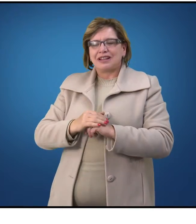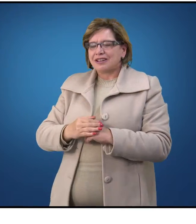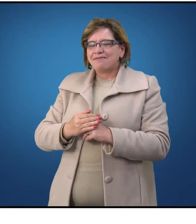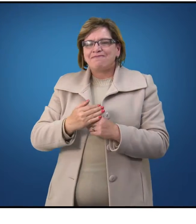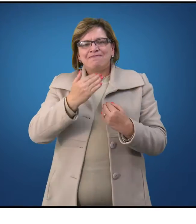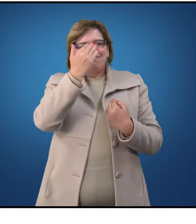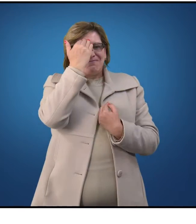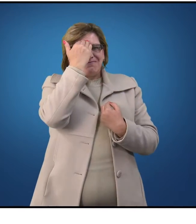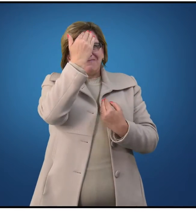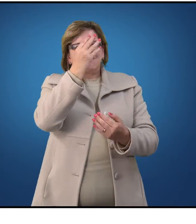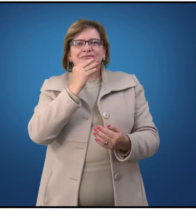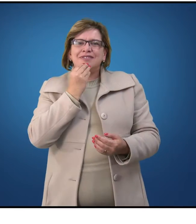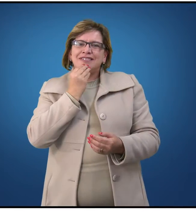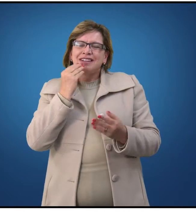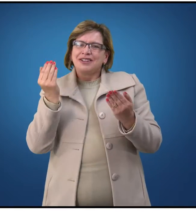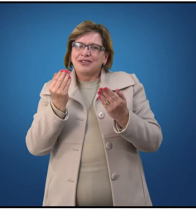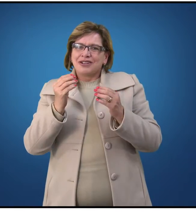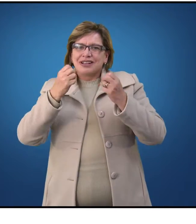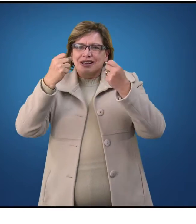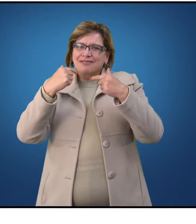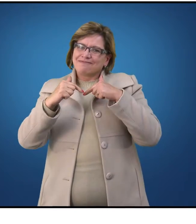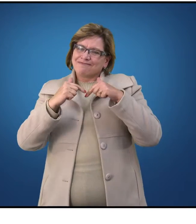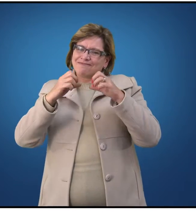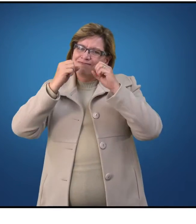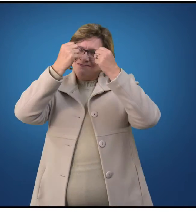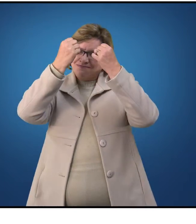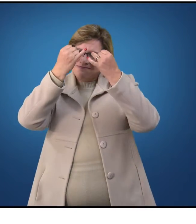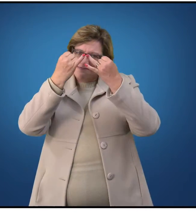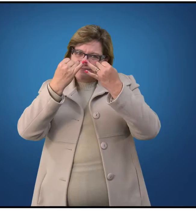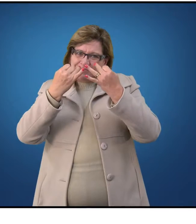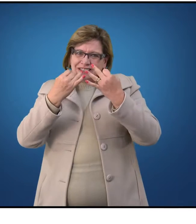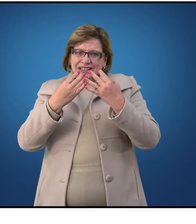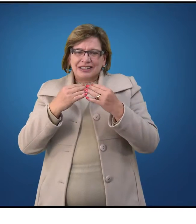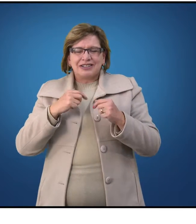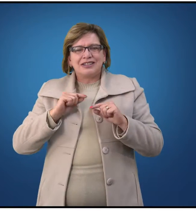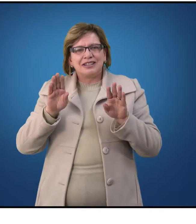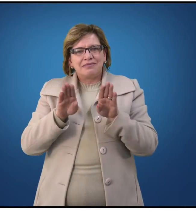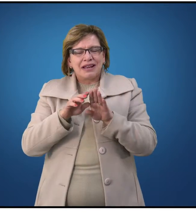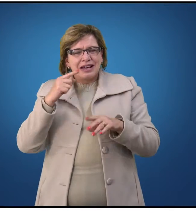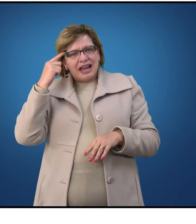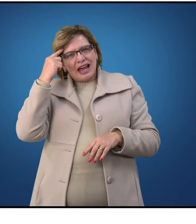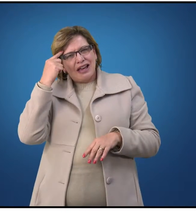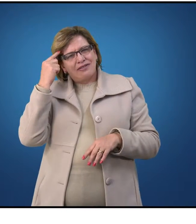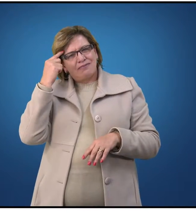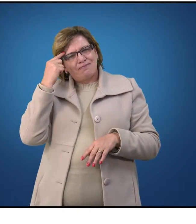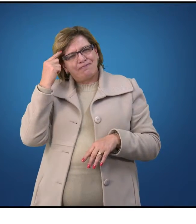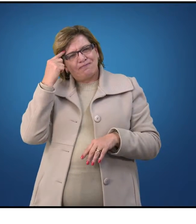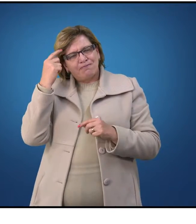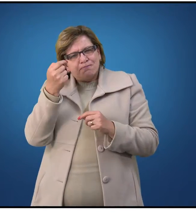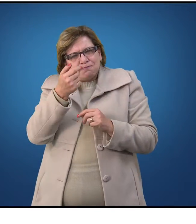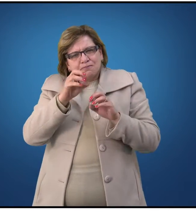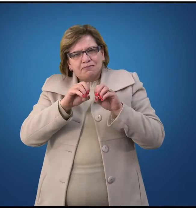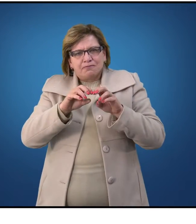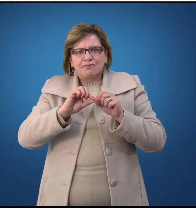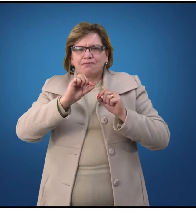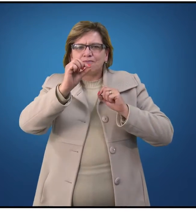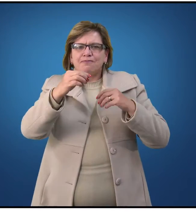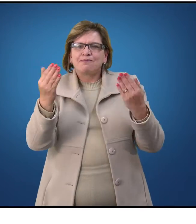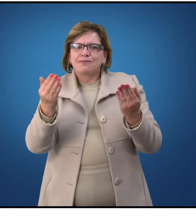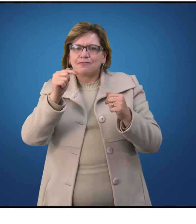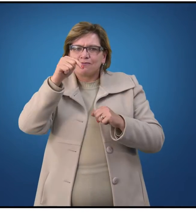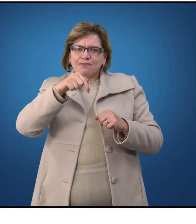que agradeço essa oportunidade de estar aqui trabalhando com vocês e de refletir um pouco sobre a questão da educação à distância hoje